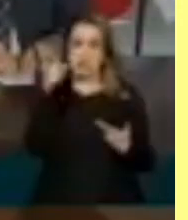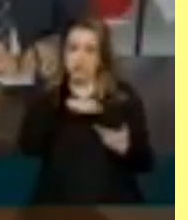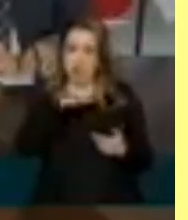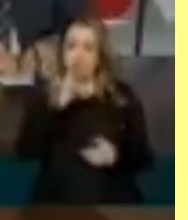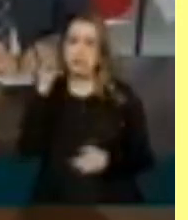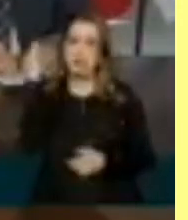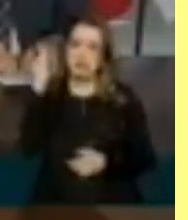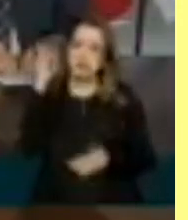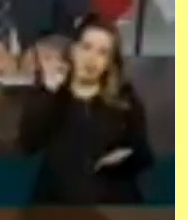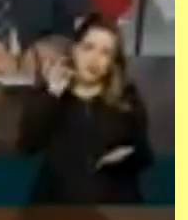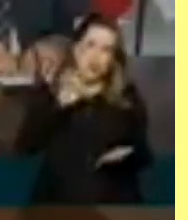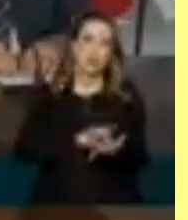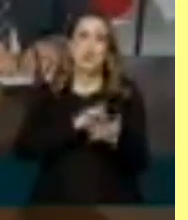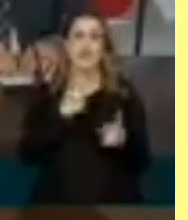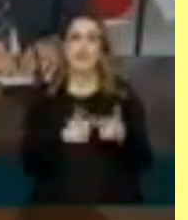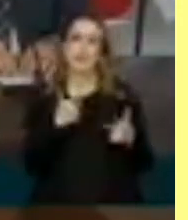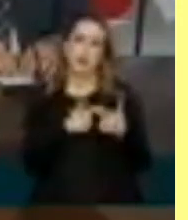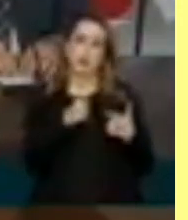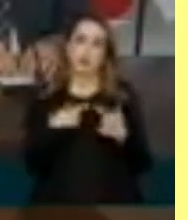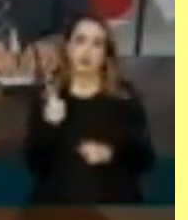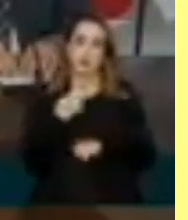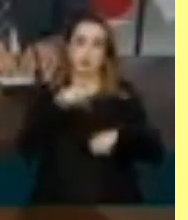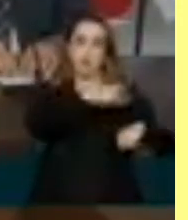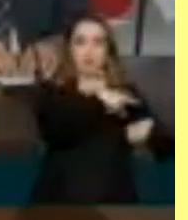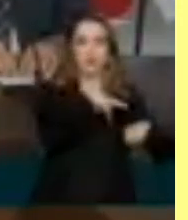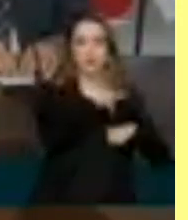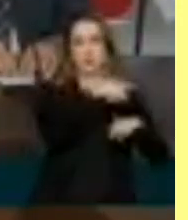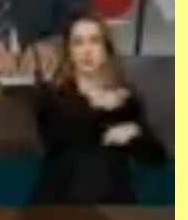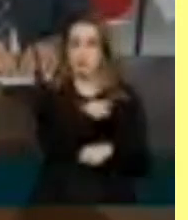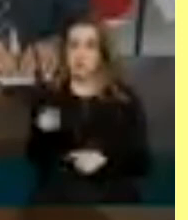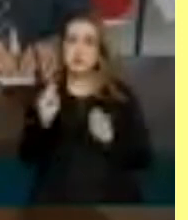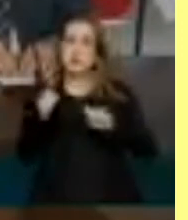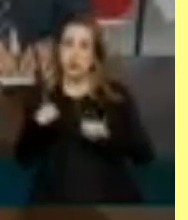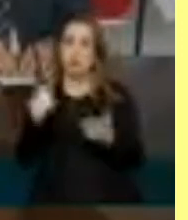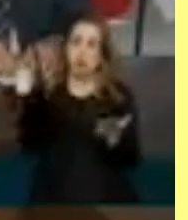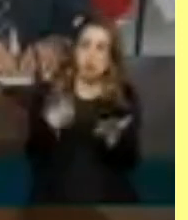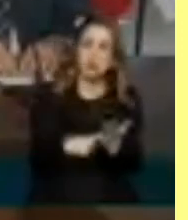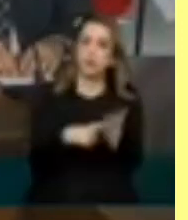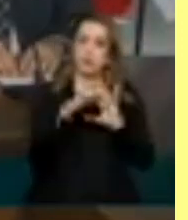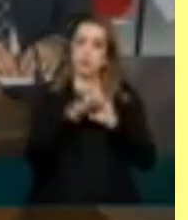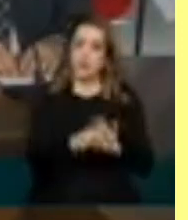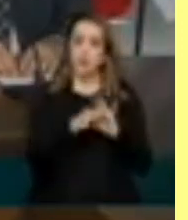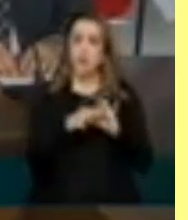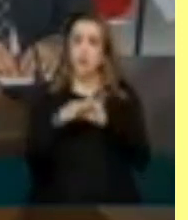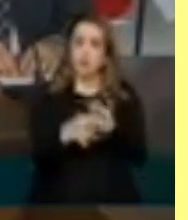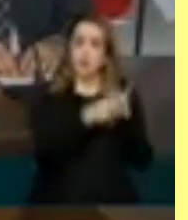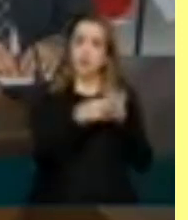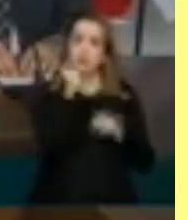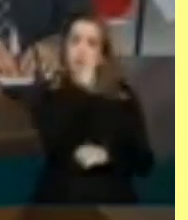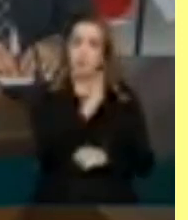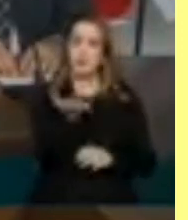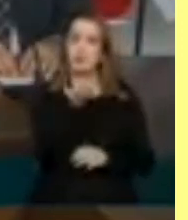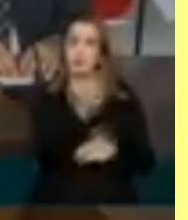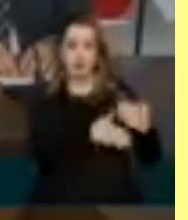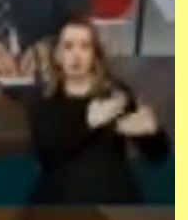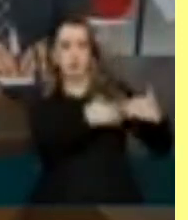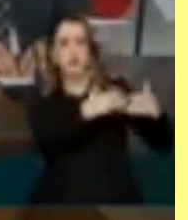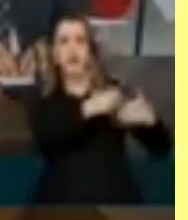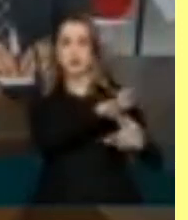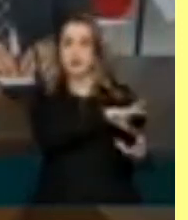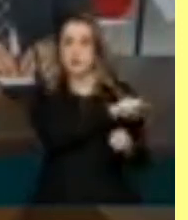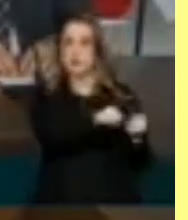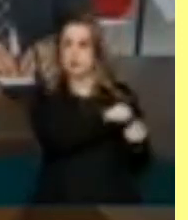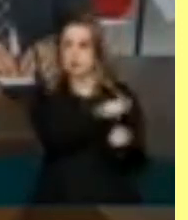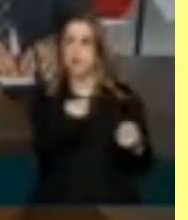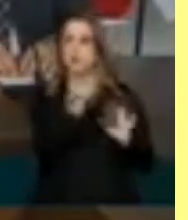nossos países. Estejam seguros de ter no Brasil um parceiro determinado a trabalhar para promover o desenvolvimento sustentável da nossa